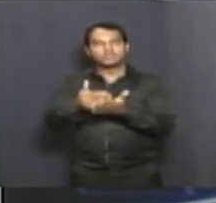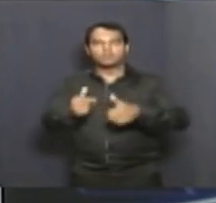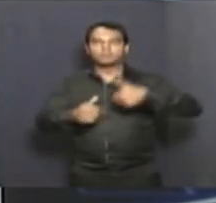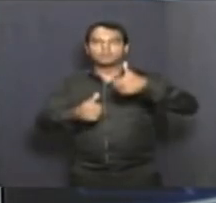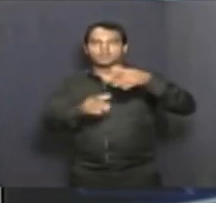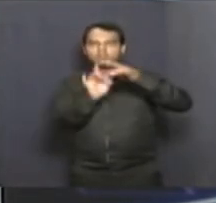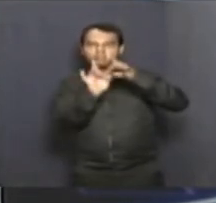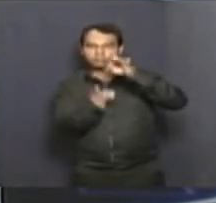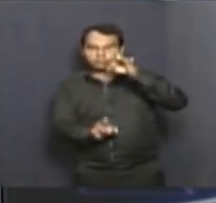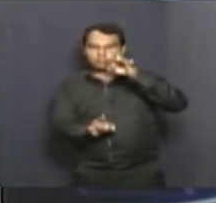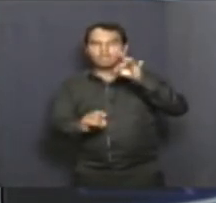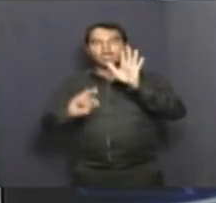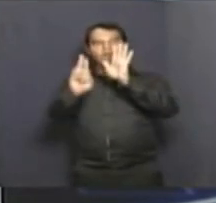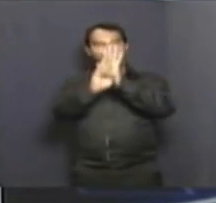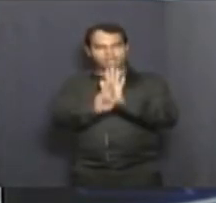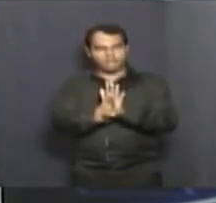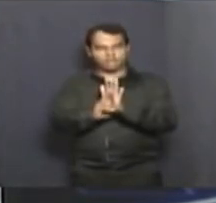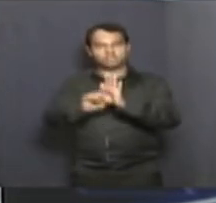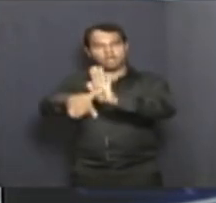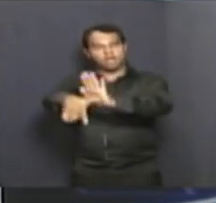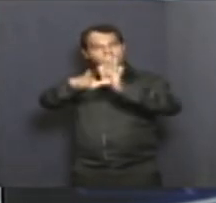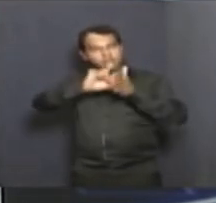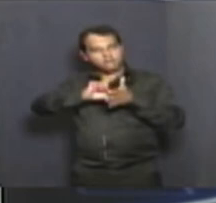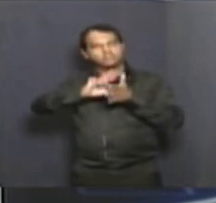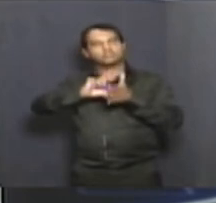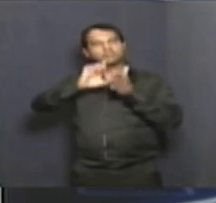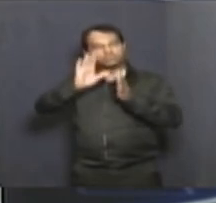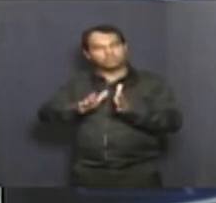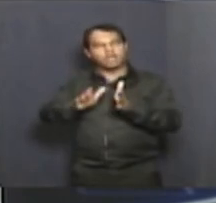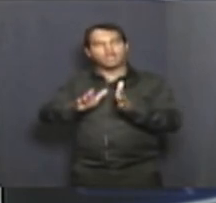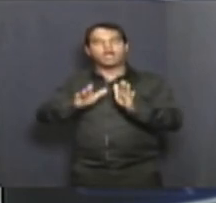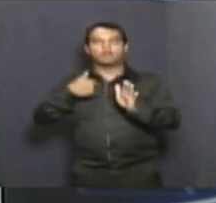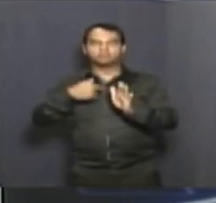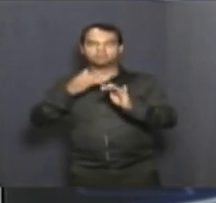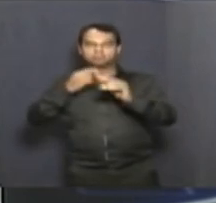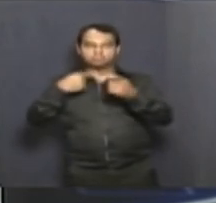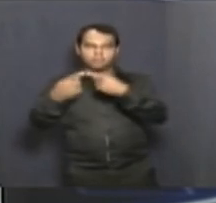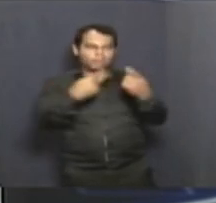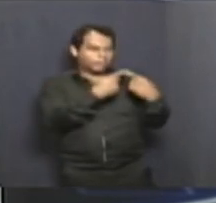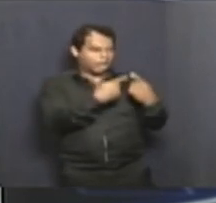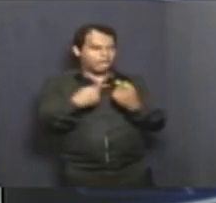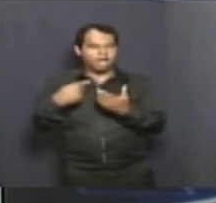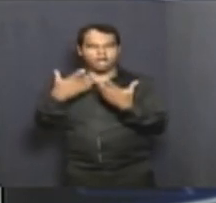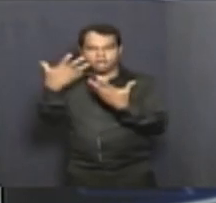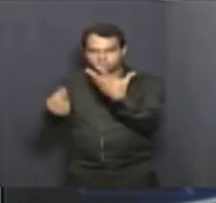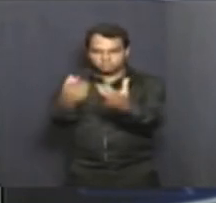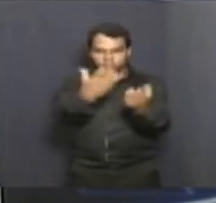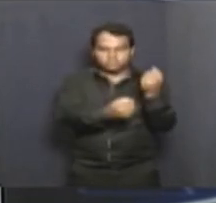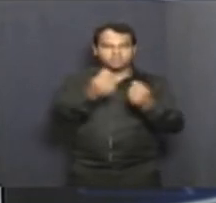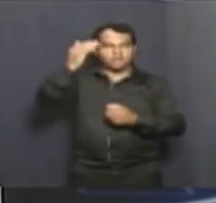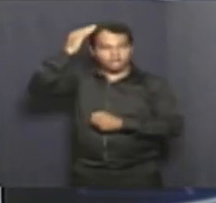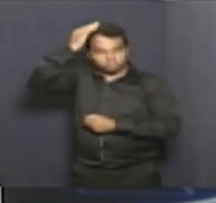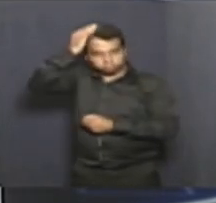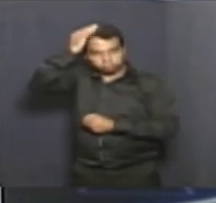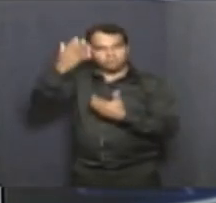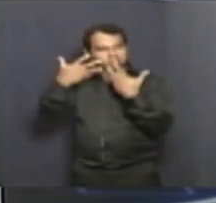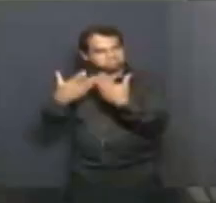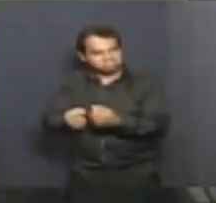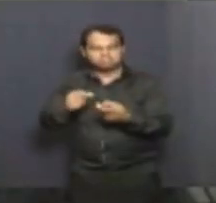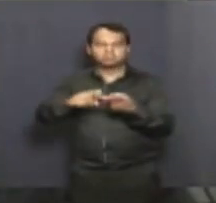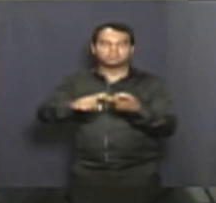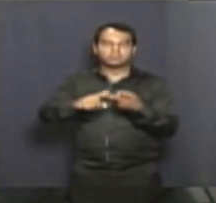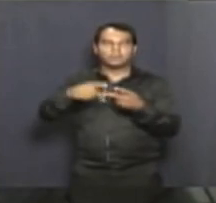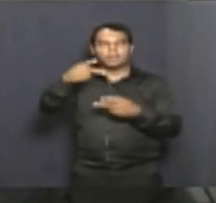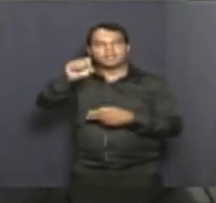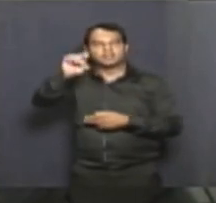as regras deste debate foram todas definidas em consensos pelos candidatos reinaldo já azambuja do psdb